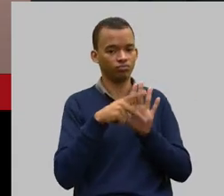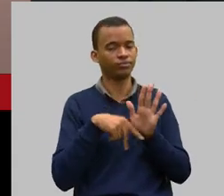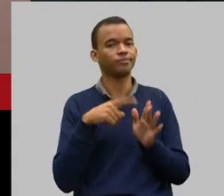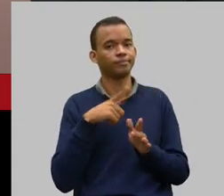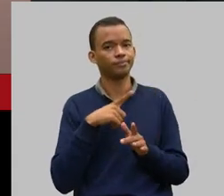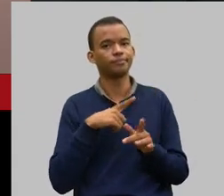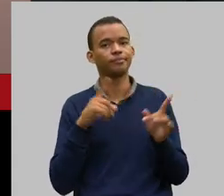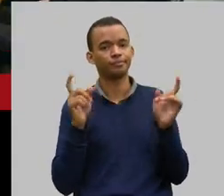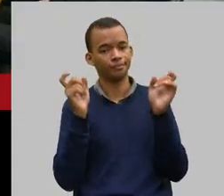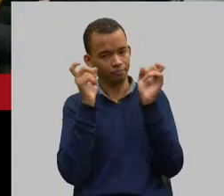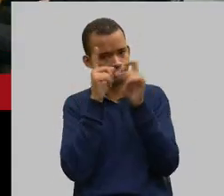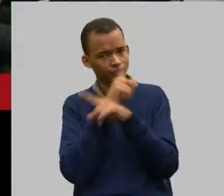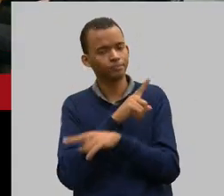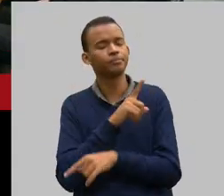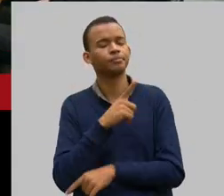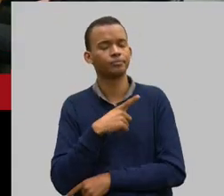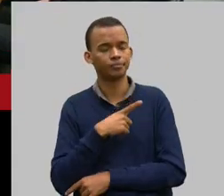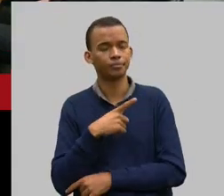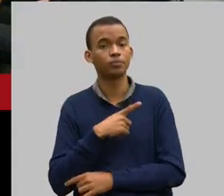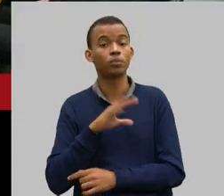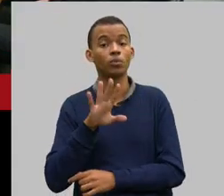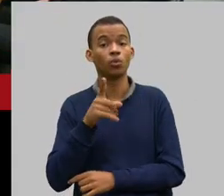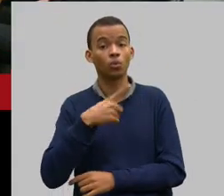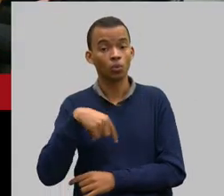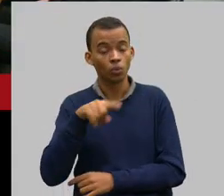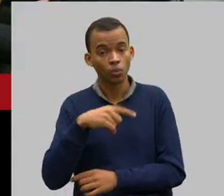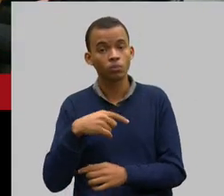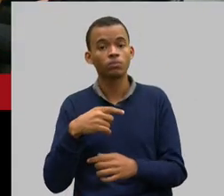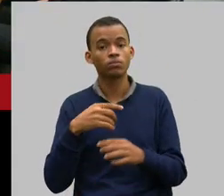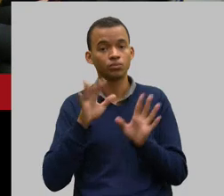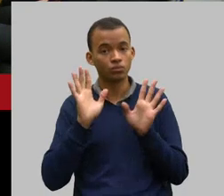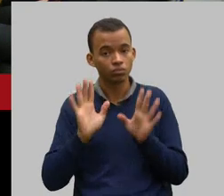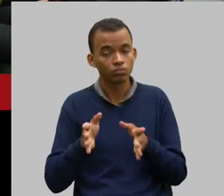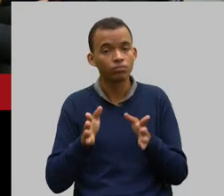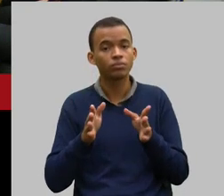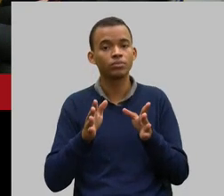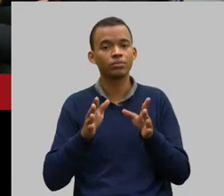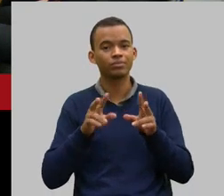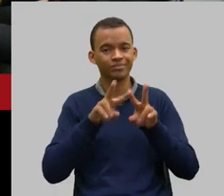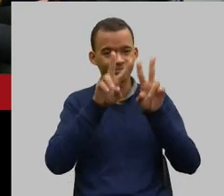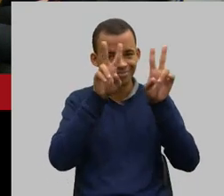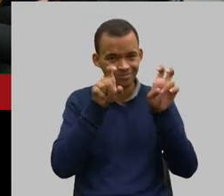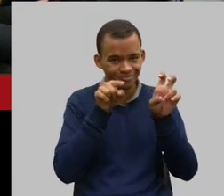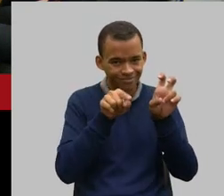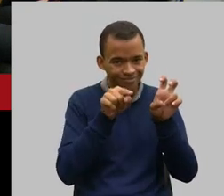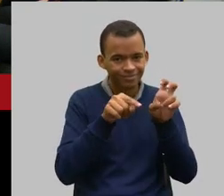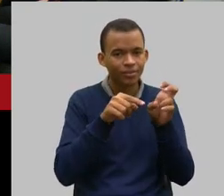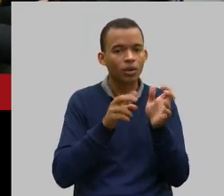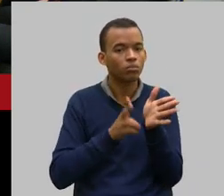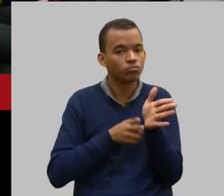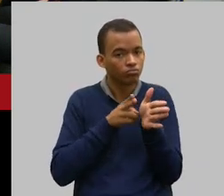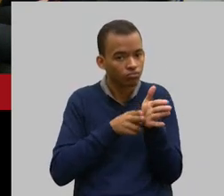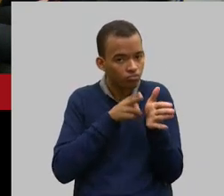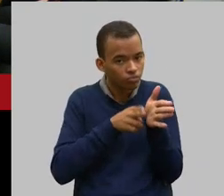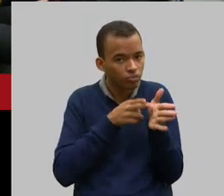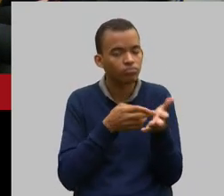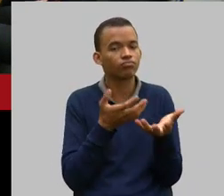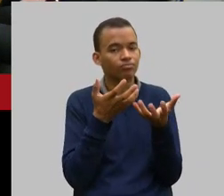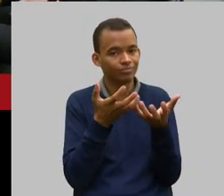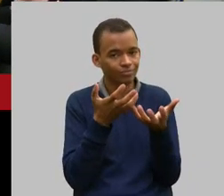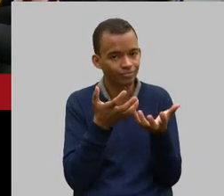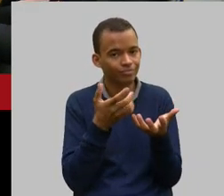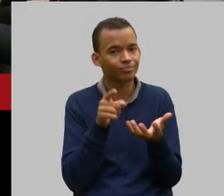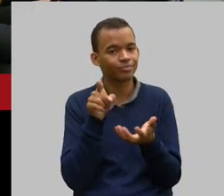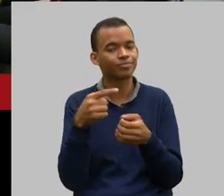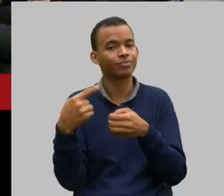funding mas nós estamos eh nesse nessa linha do escritório de projetos incluir as ferrovias também pra gente procurar